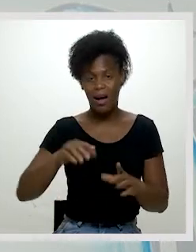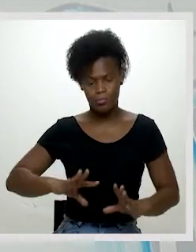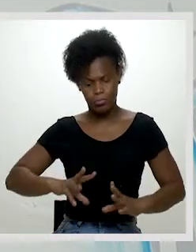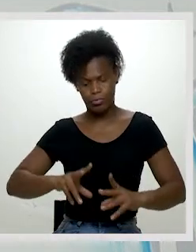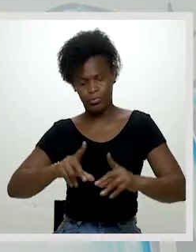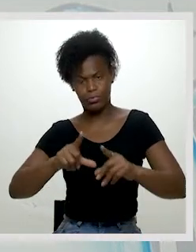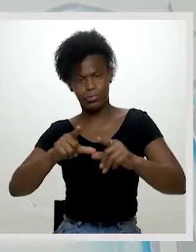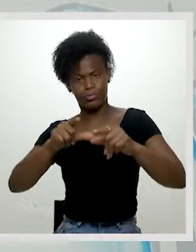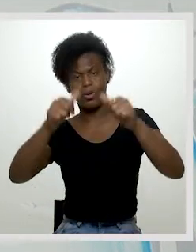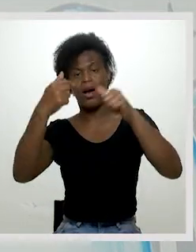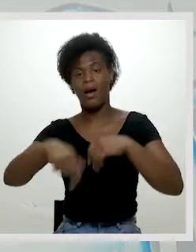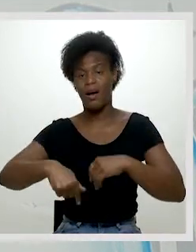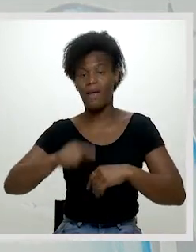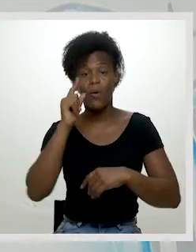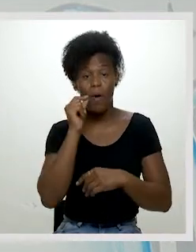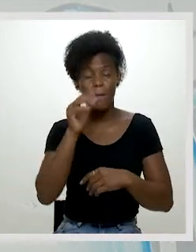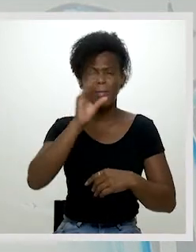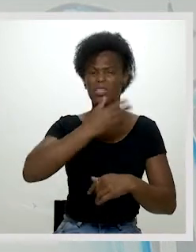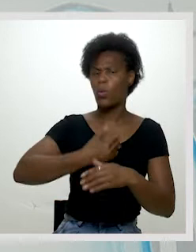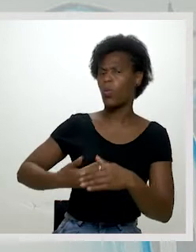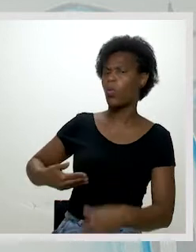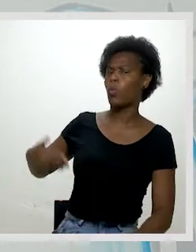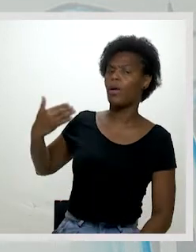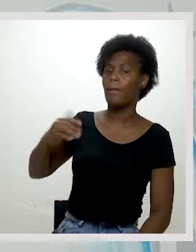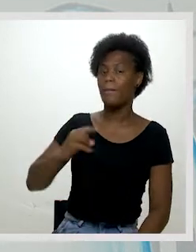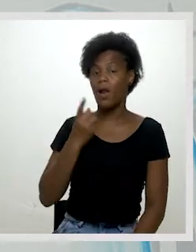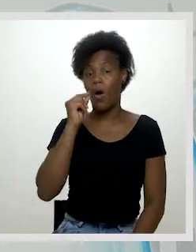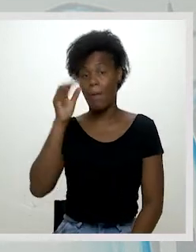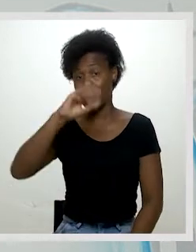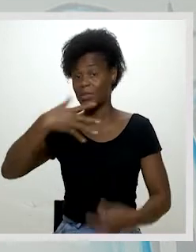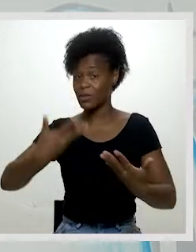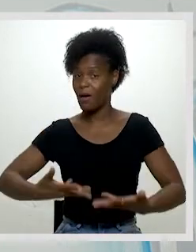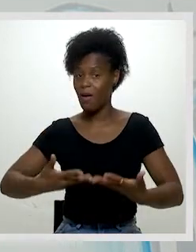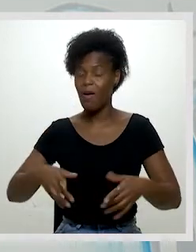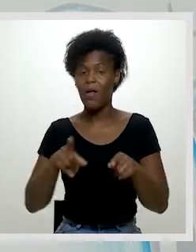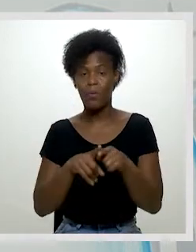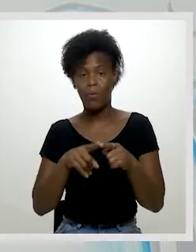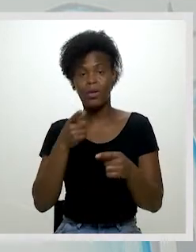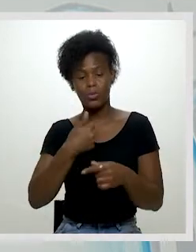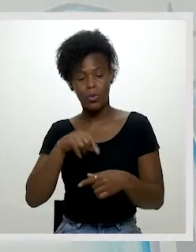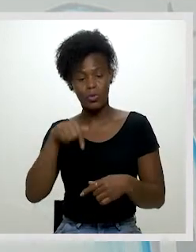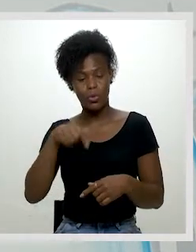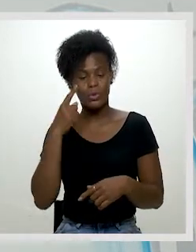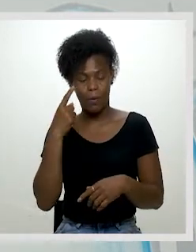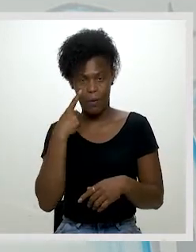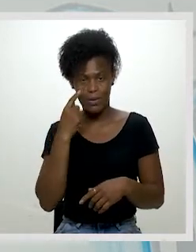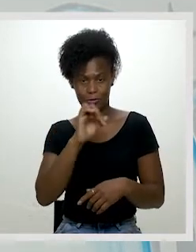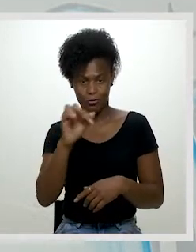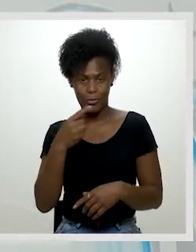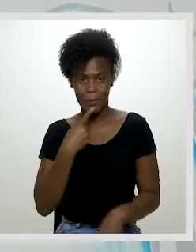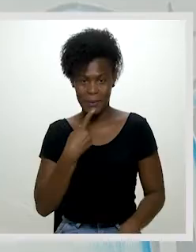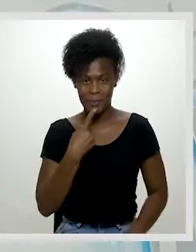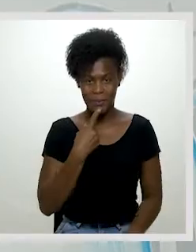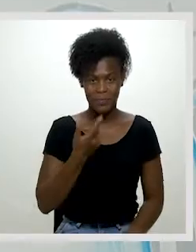um desenvolvimento, né? De um homem mais antigo para um homem mais recente, como conhecemos hoje. Estão a